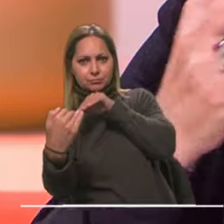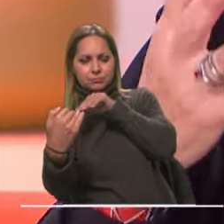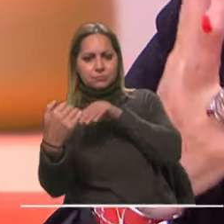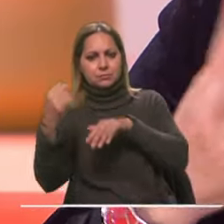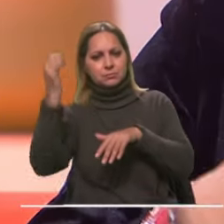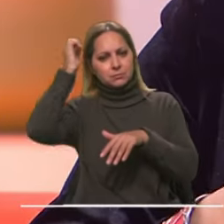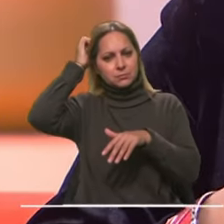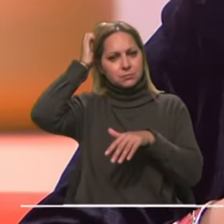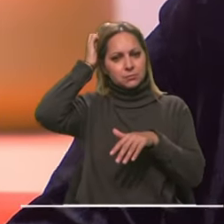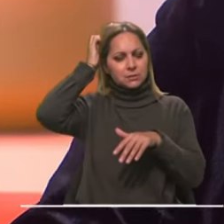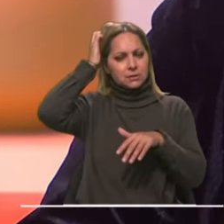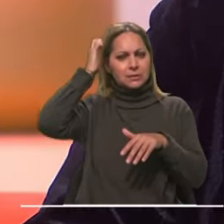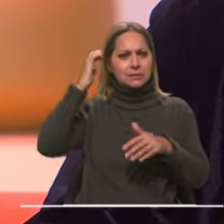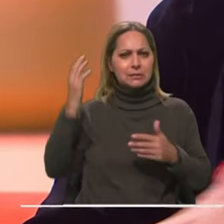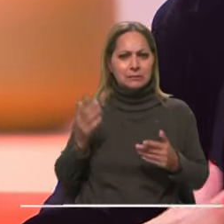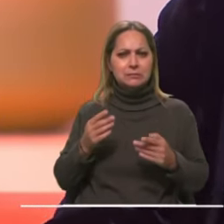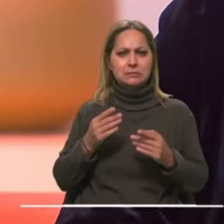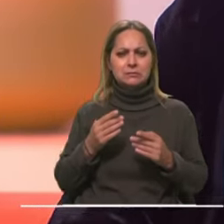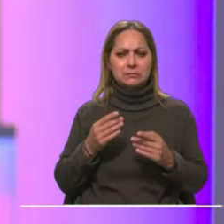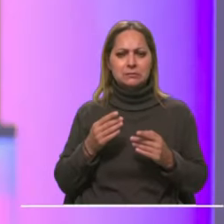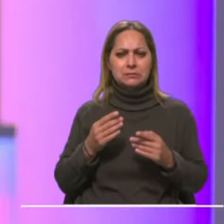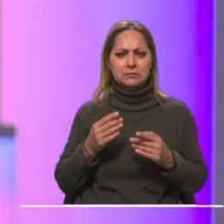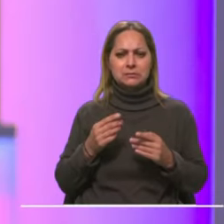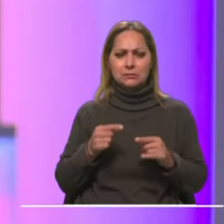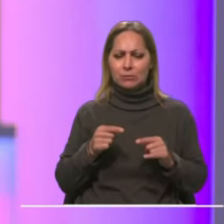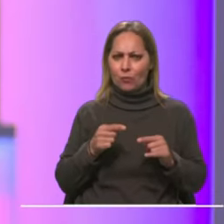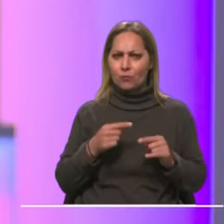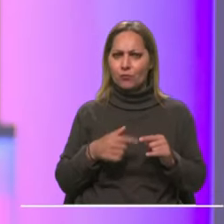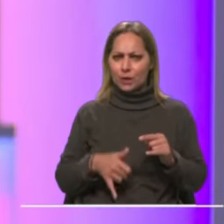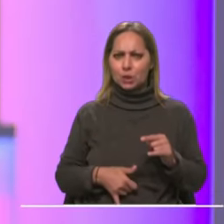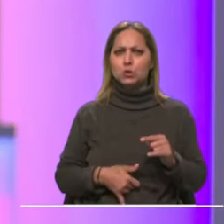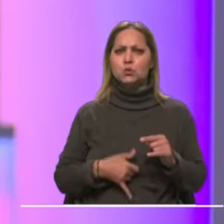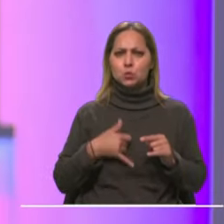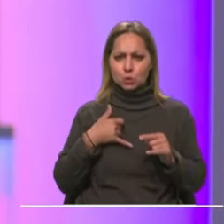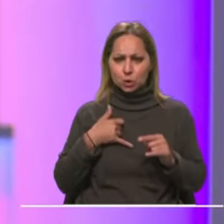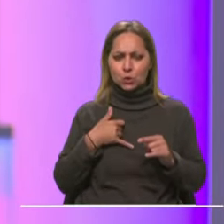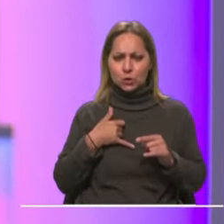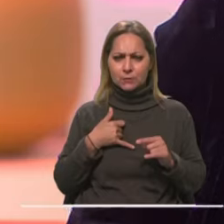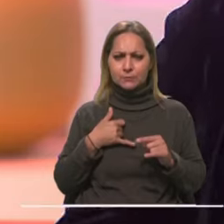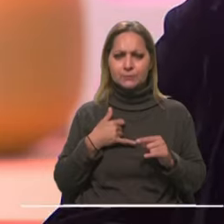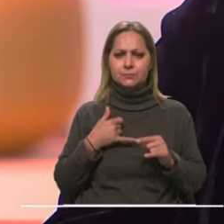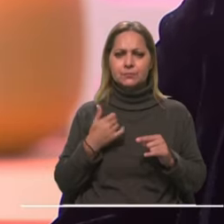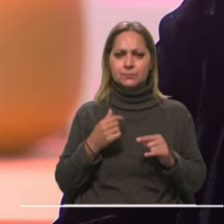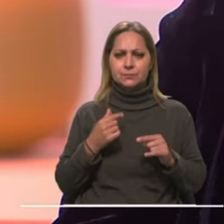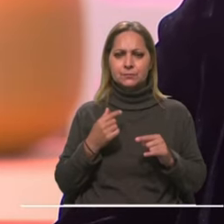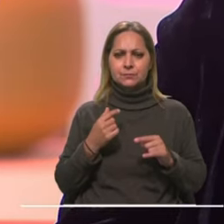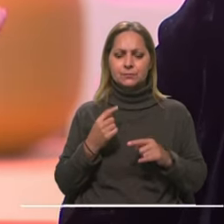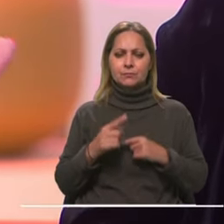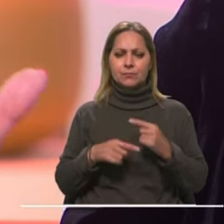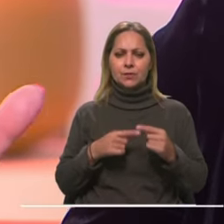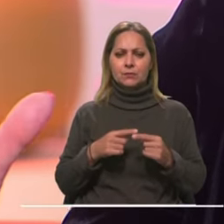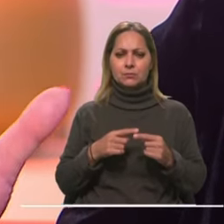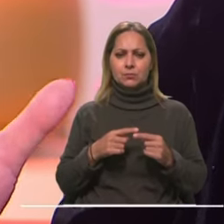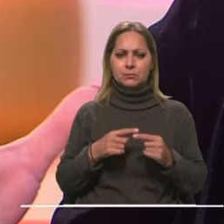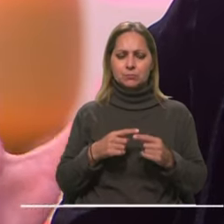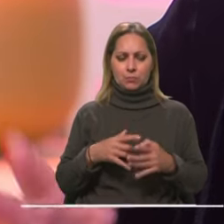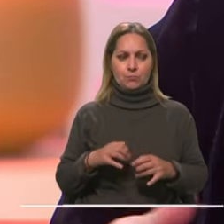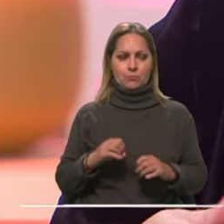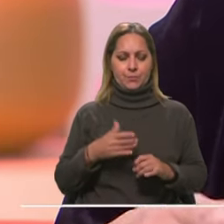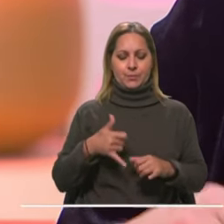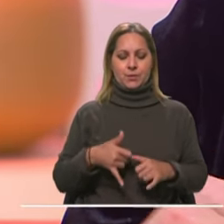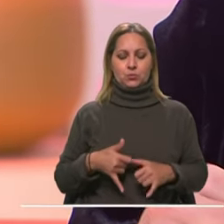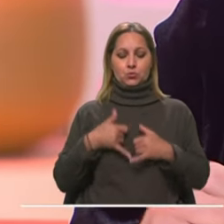Ah, isso então não foi assim, foi uma coisa um bocadinho... Foi um bocadinho assustador. Muito assustador. Primeiro levámos ali o primeiro solavanco em